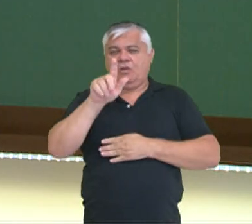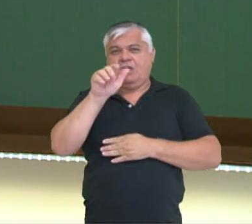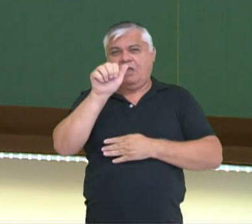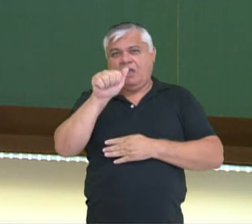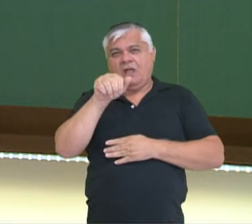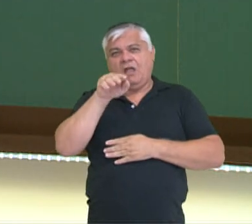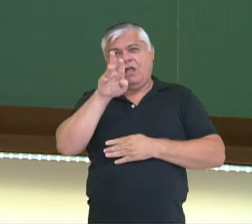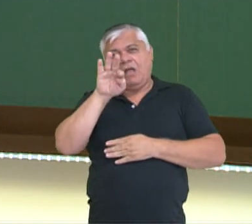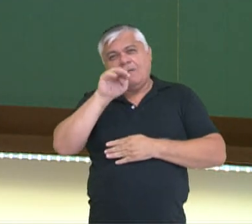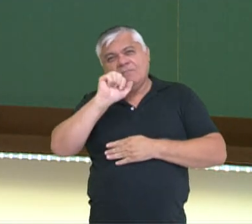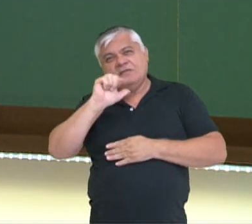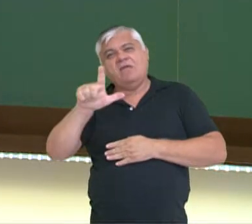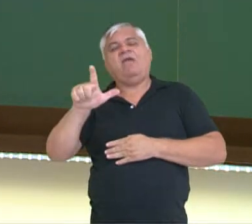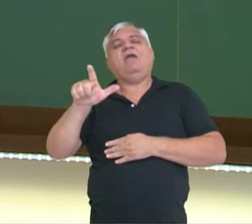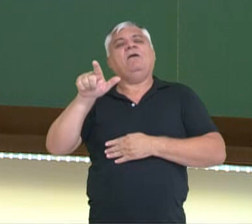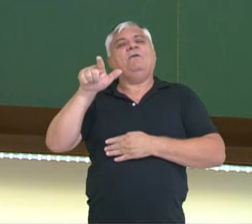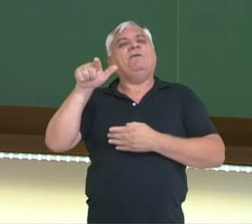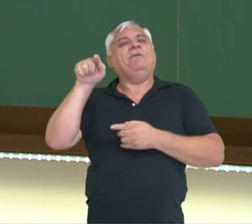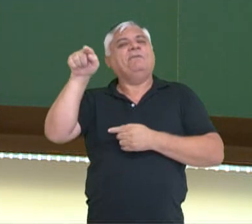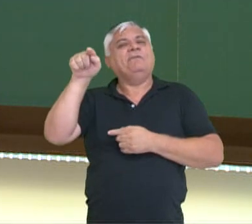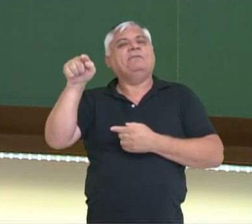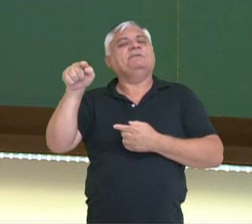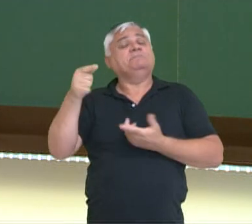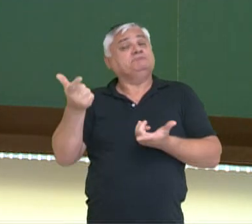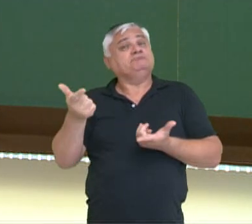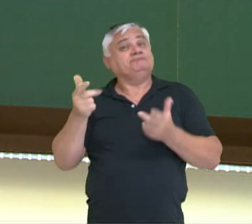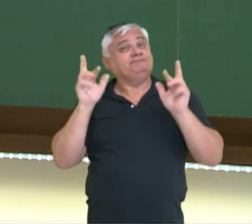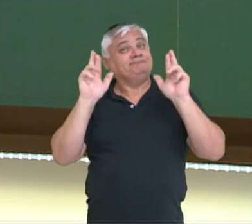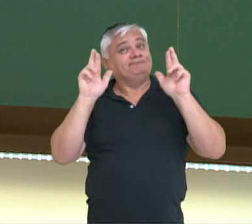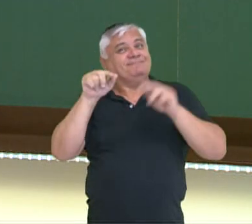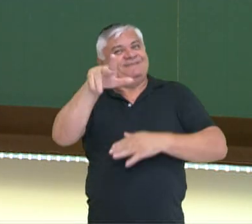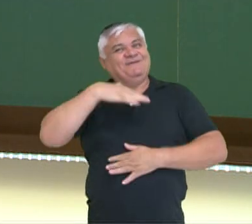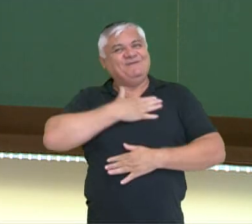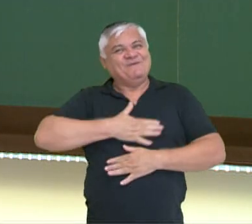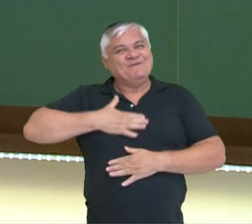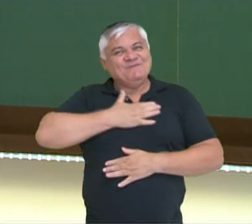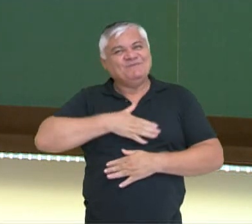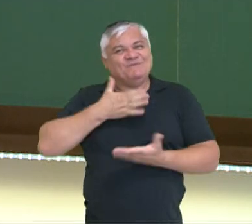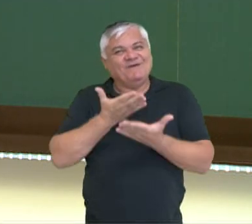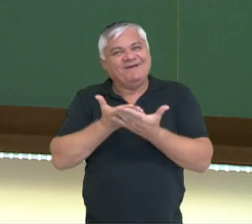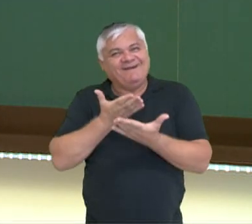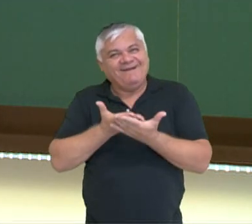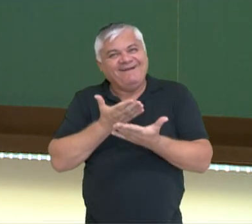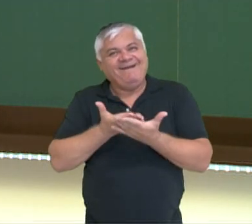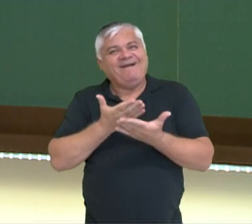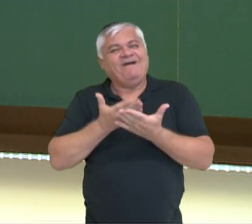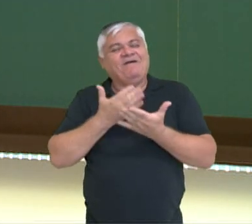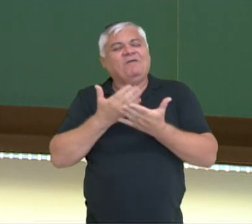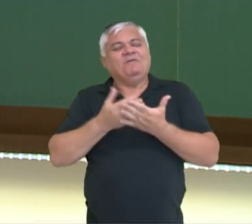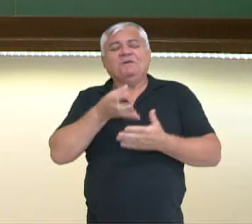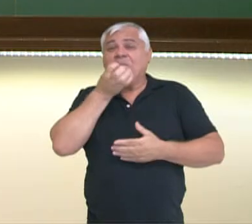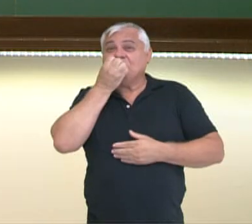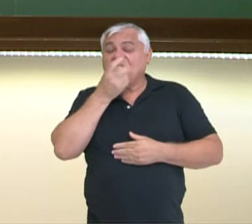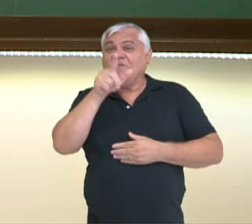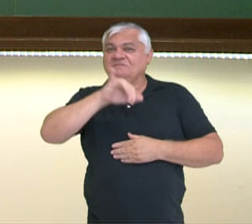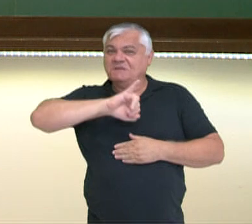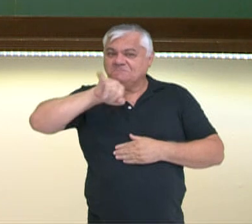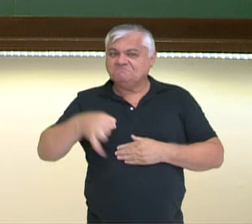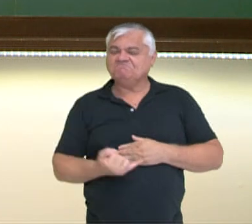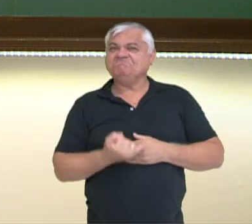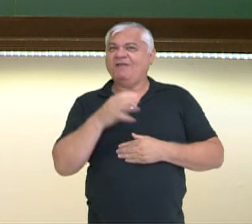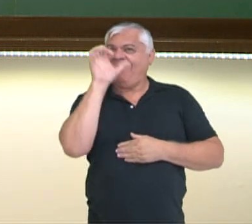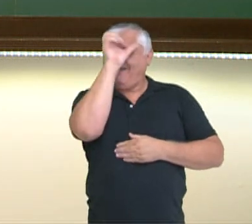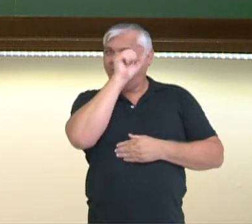García Márquez. Bien, espero que você tenha gostado dessa aula, que tenha sido bem proveitosa